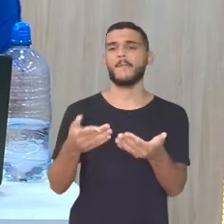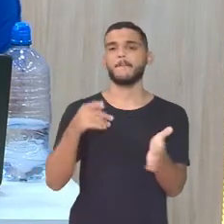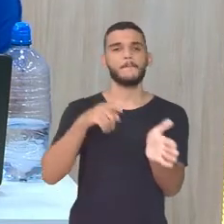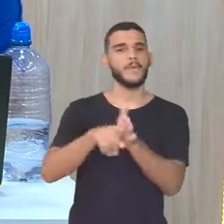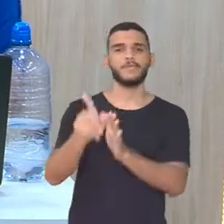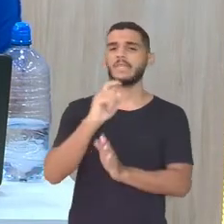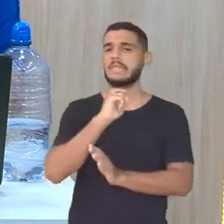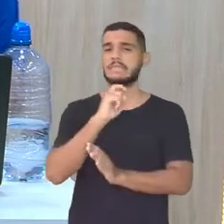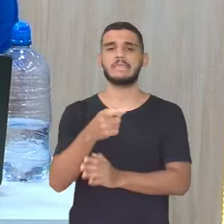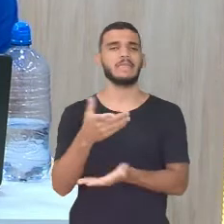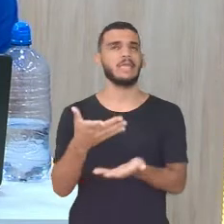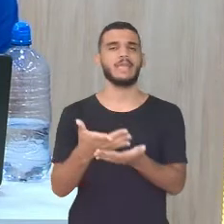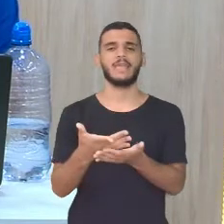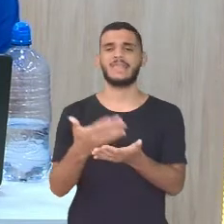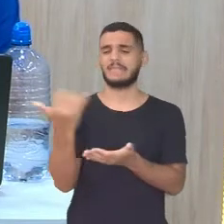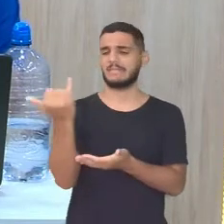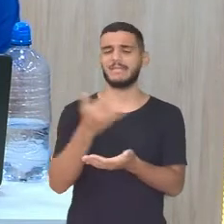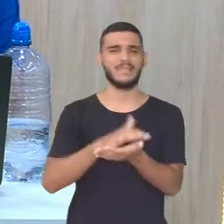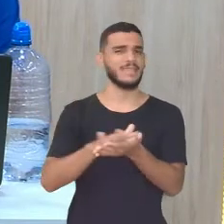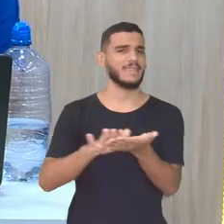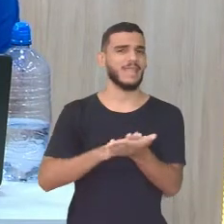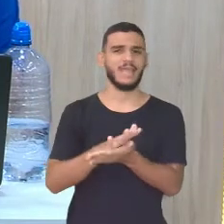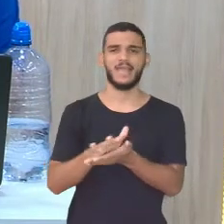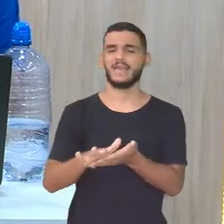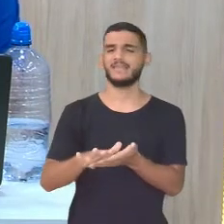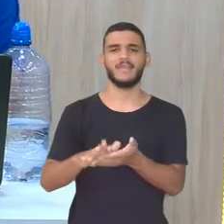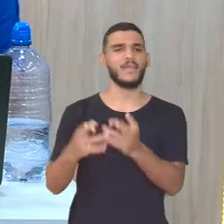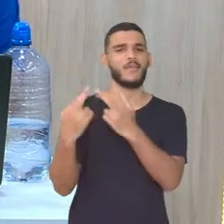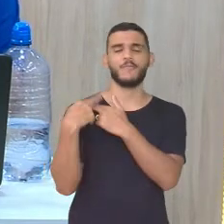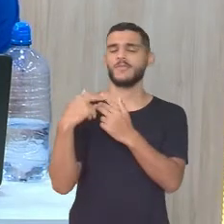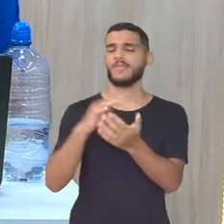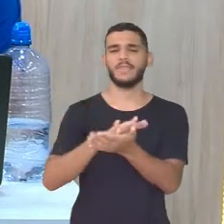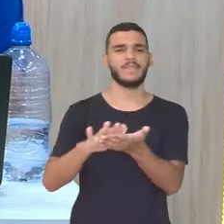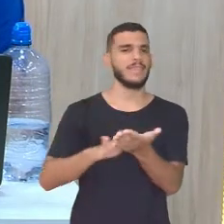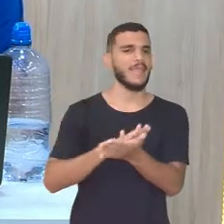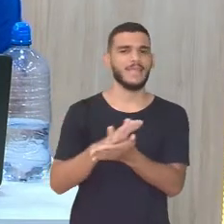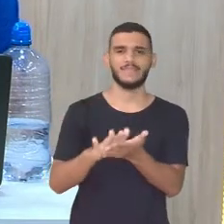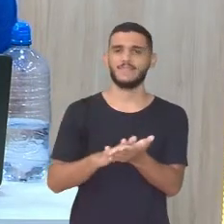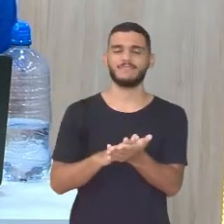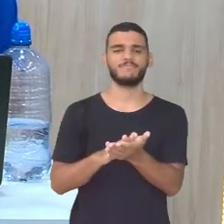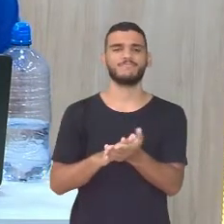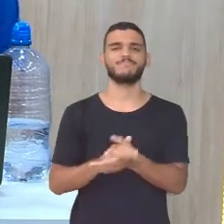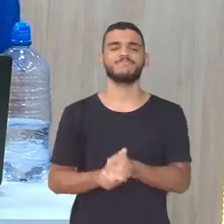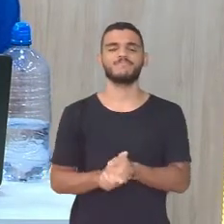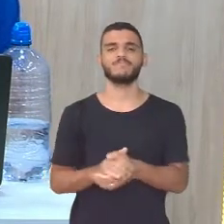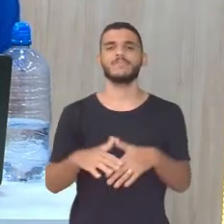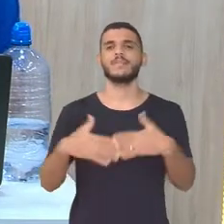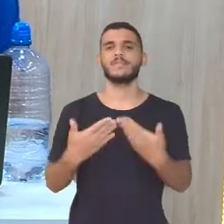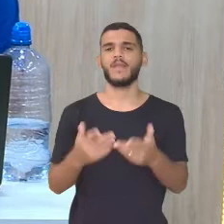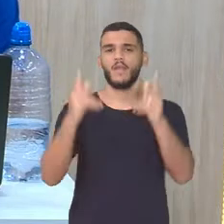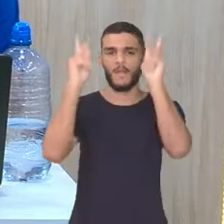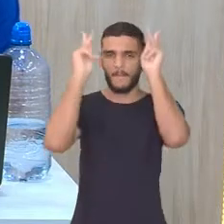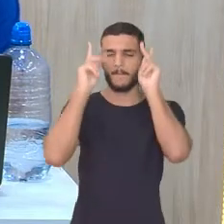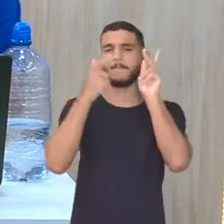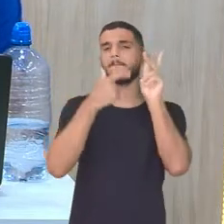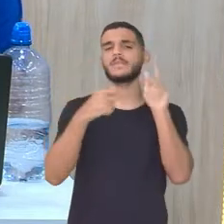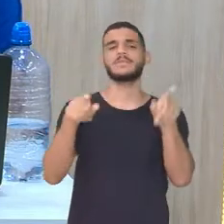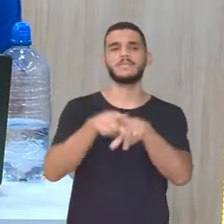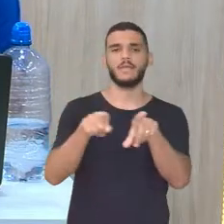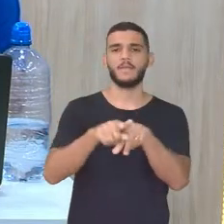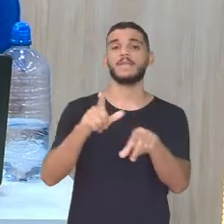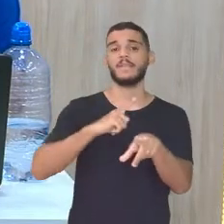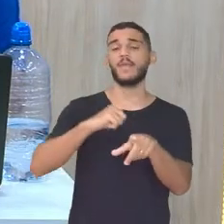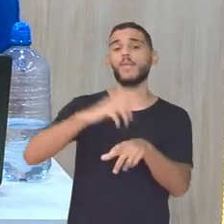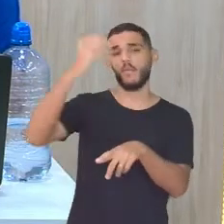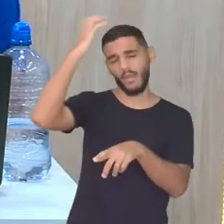pessoa, nenhum conselheiro, nenhum pai, nenhum responsável, nenhum rei, né? Porque ele era príncipe também. Se ele era príncipe, havia